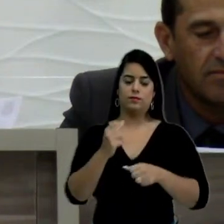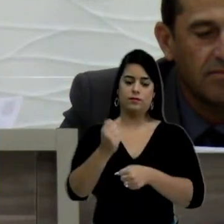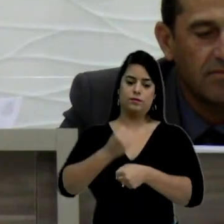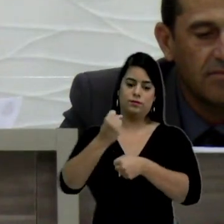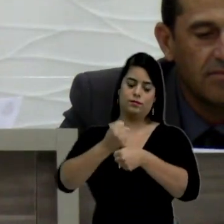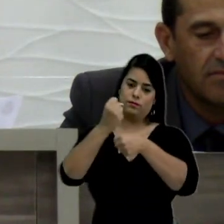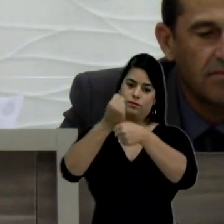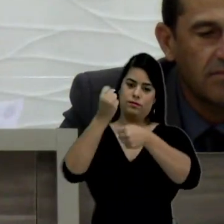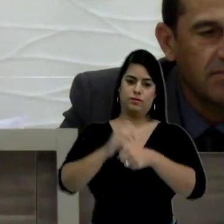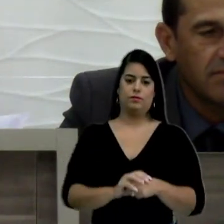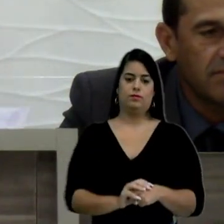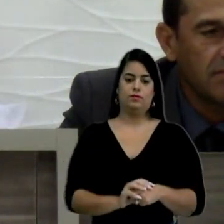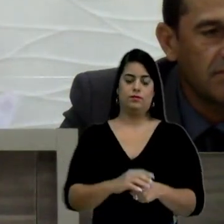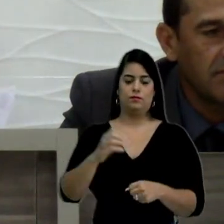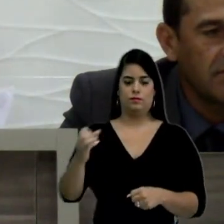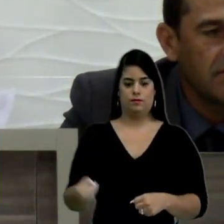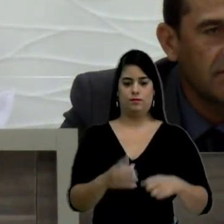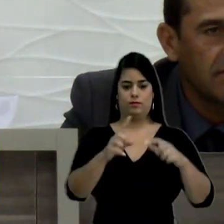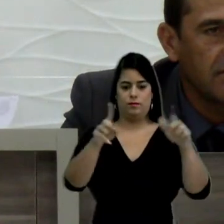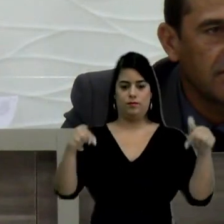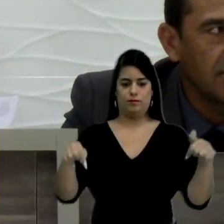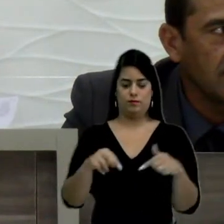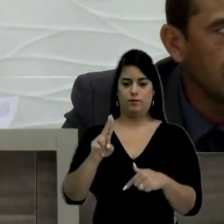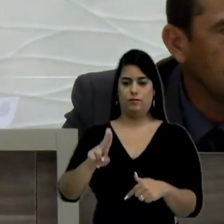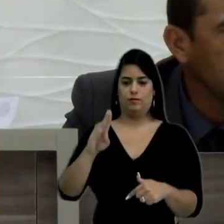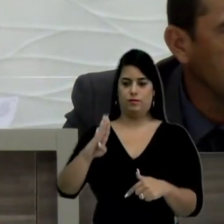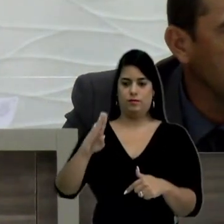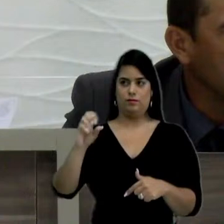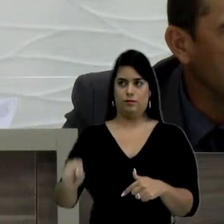construção de uma nova UBS no bairro Novo.